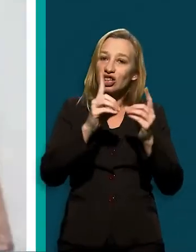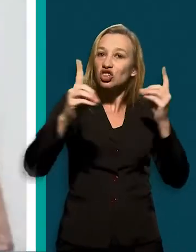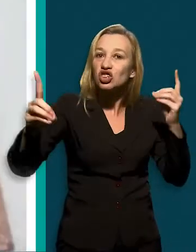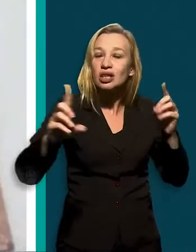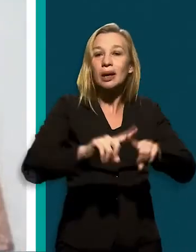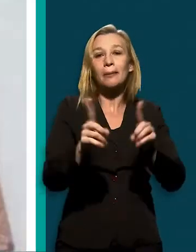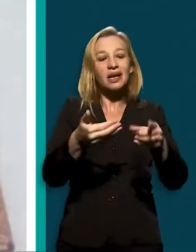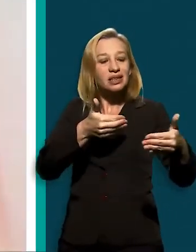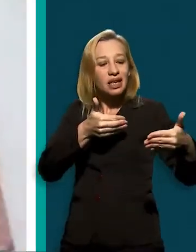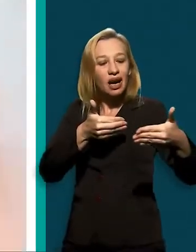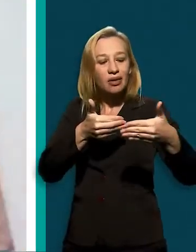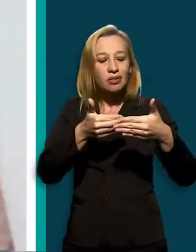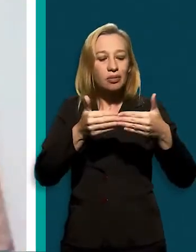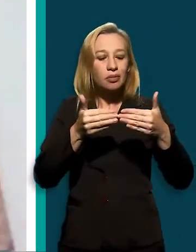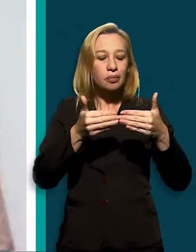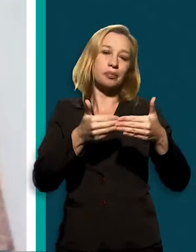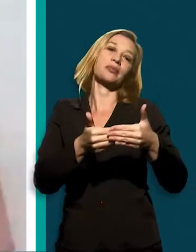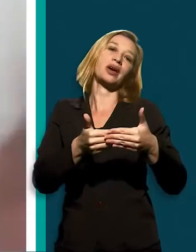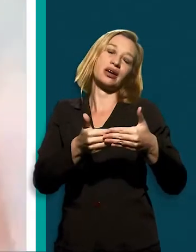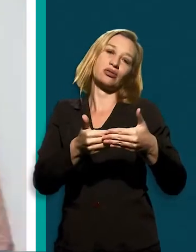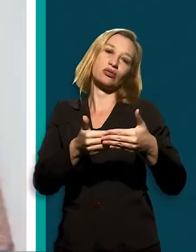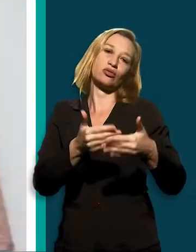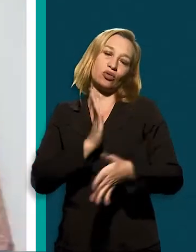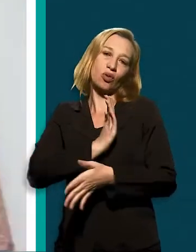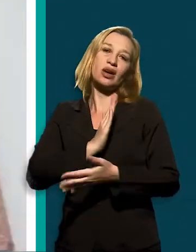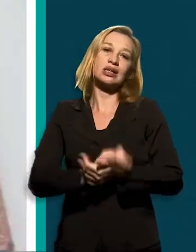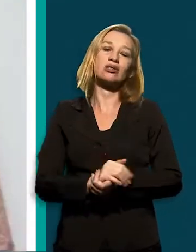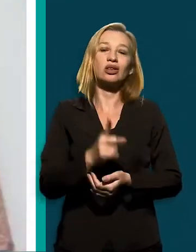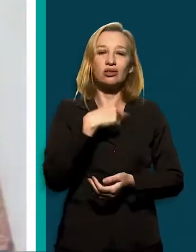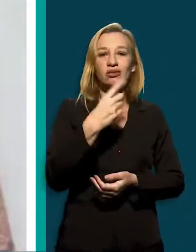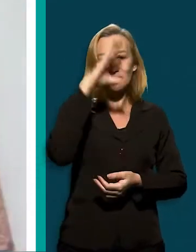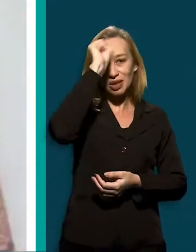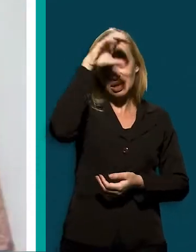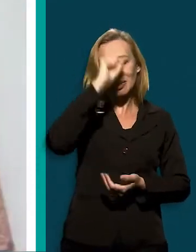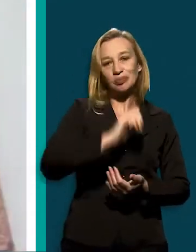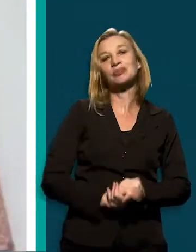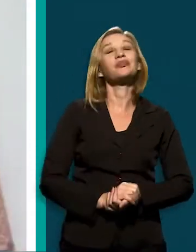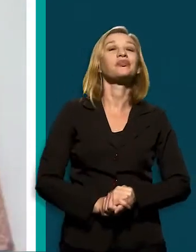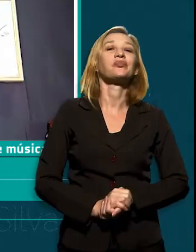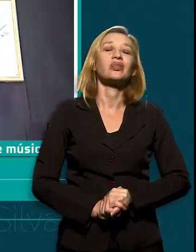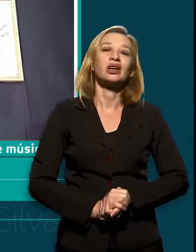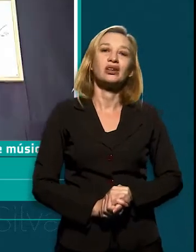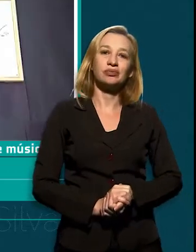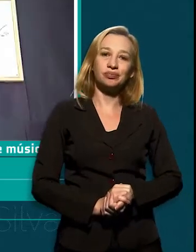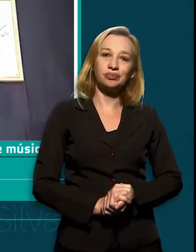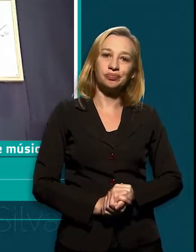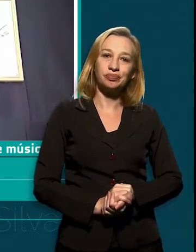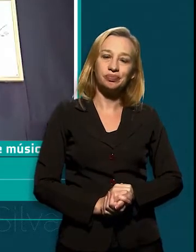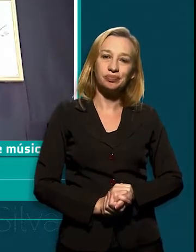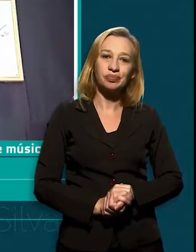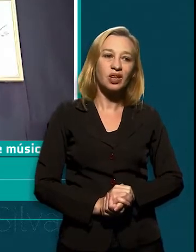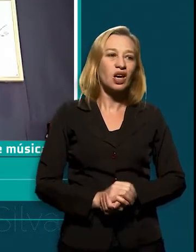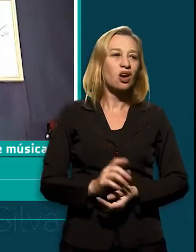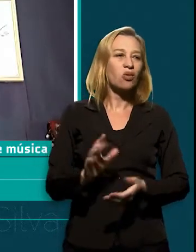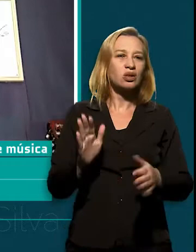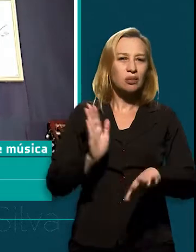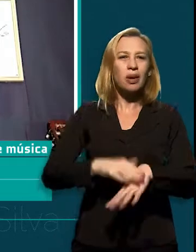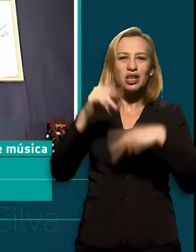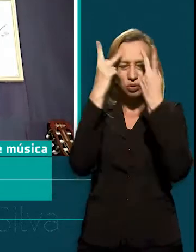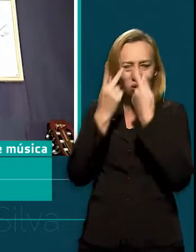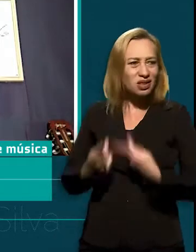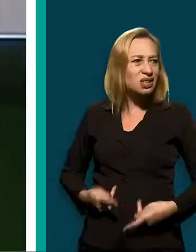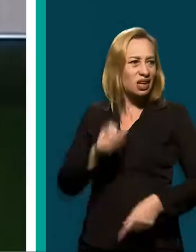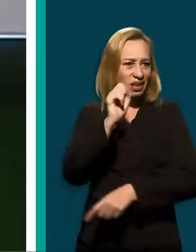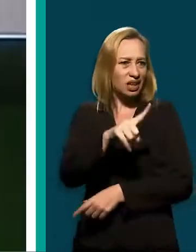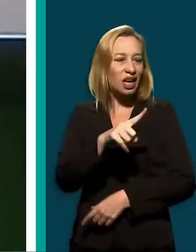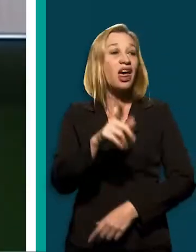da distância, mas estar perto do coração. Isso é uma das coisas que a gente aprendeu. Trabalhar Érica, de uma forma mais